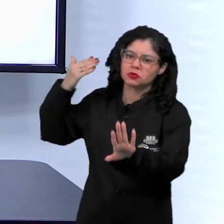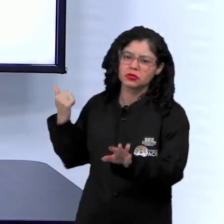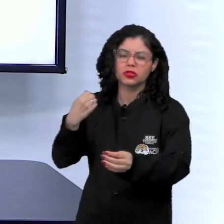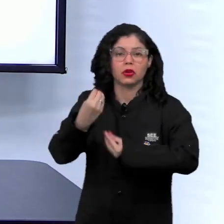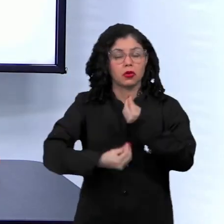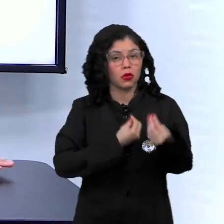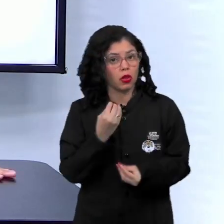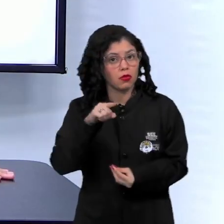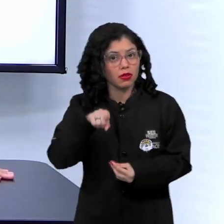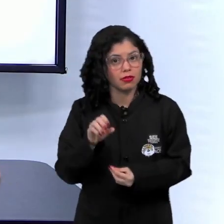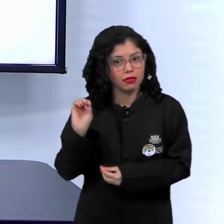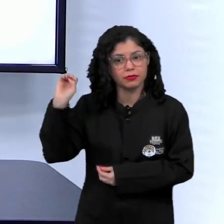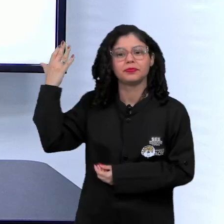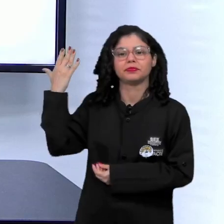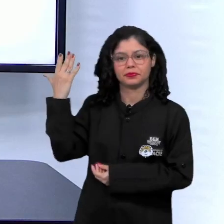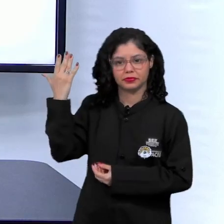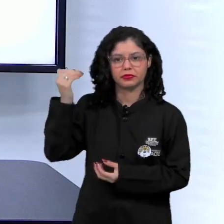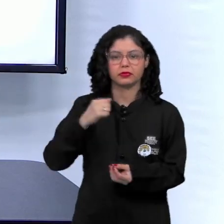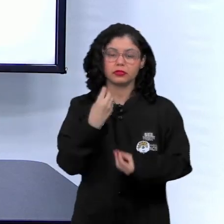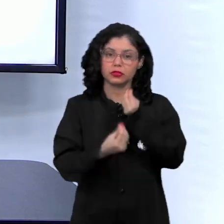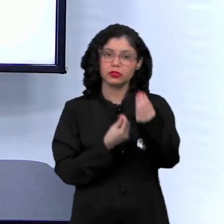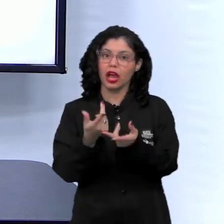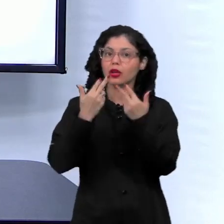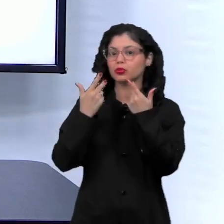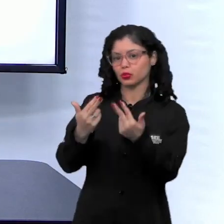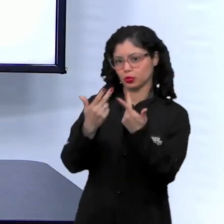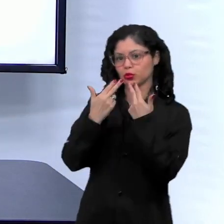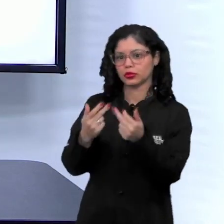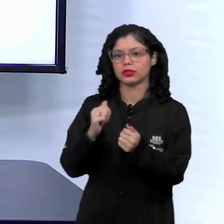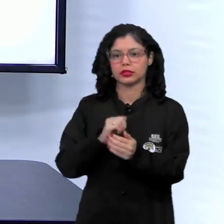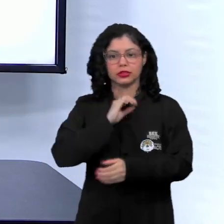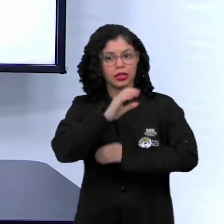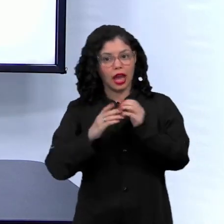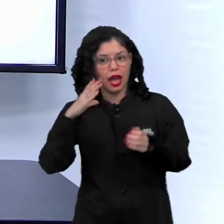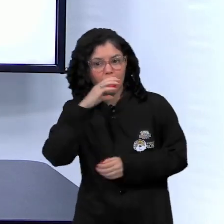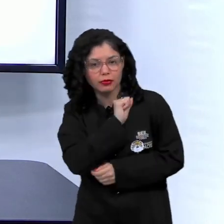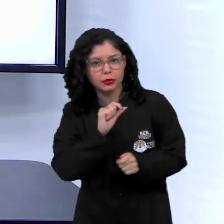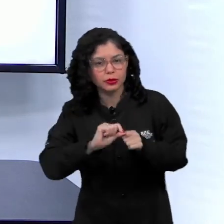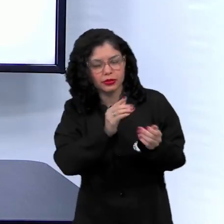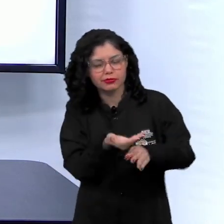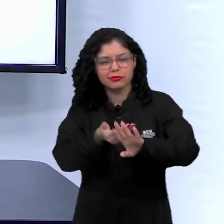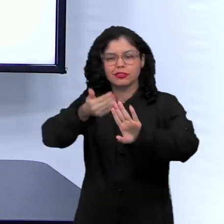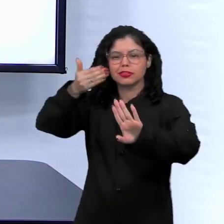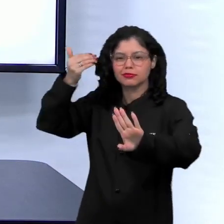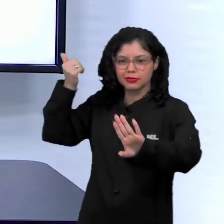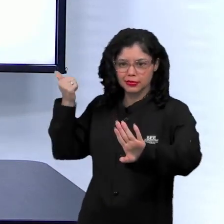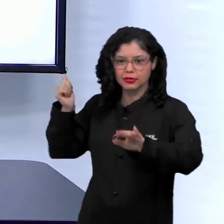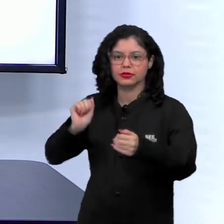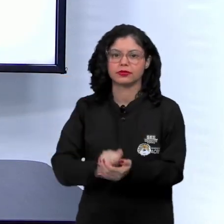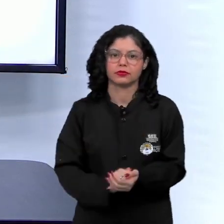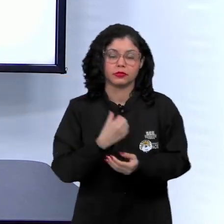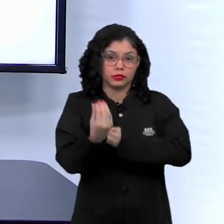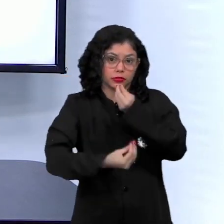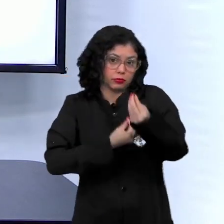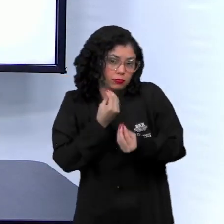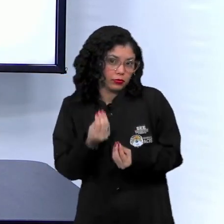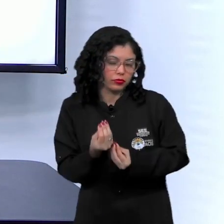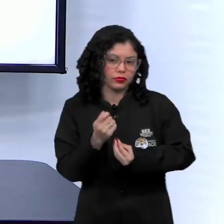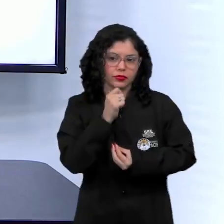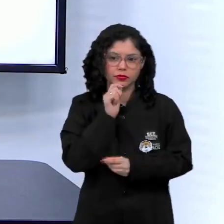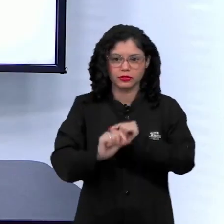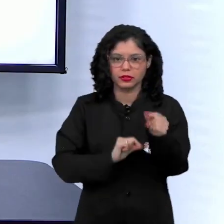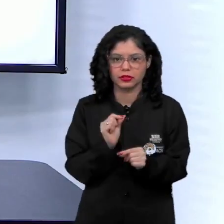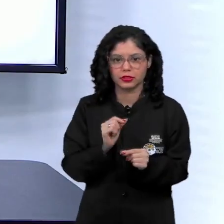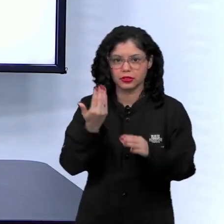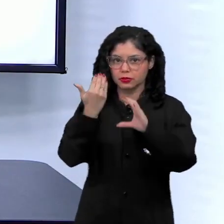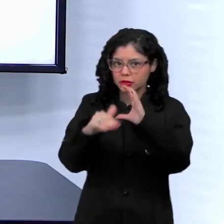que isso acontecia, como que a notícia circulava antigamente, como que quando vocês queriam